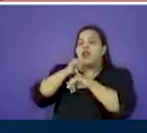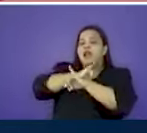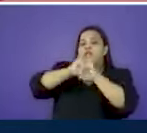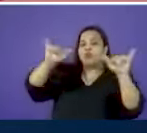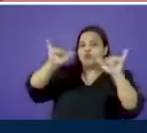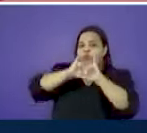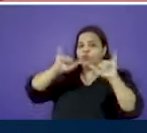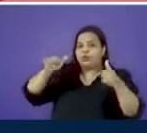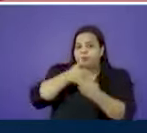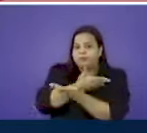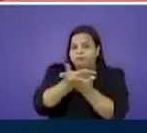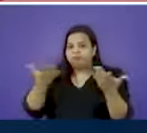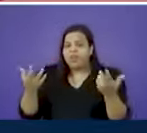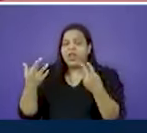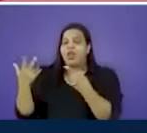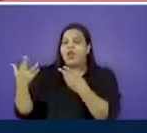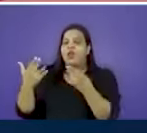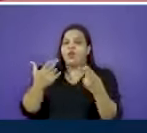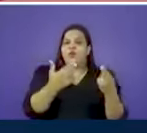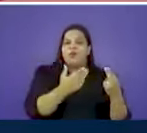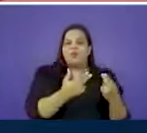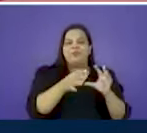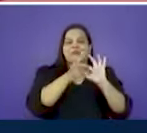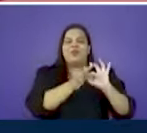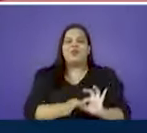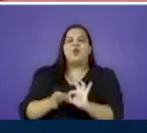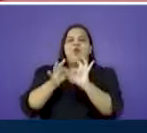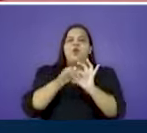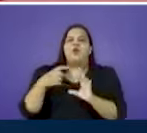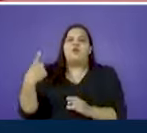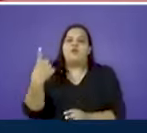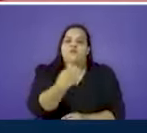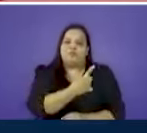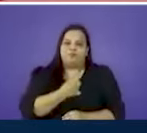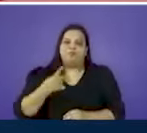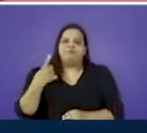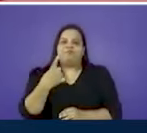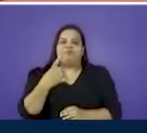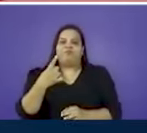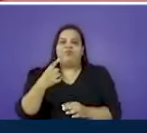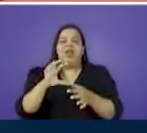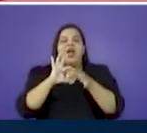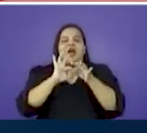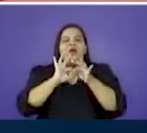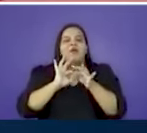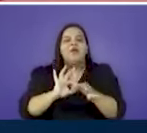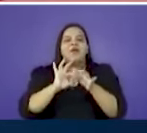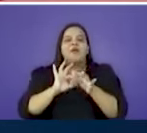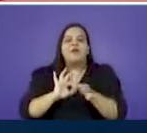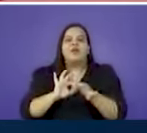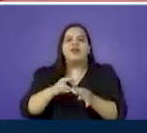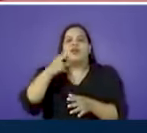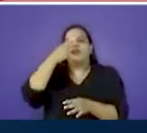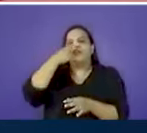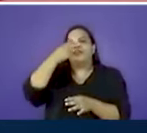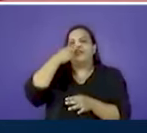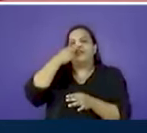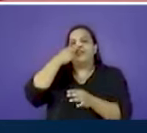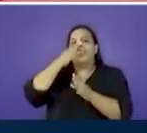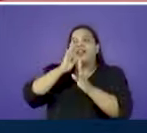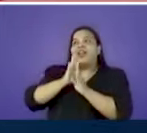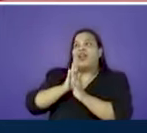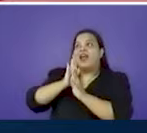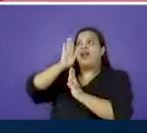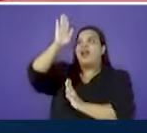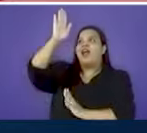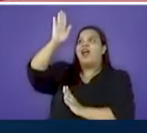outros, para que vós igualmente mantenhais comunhão conosco. A comunhão do crente, ela tem uma dimensão vertical,